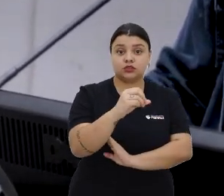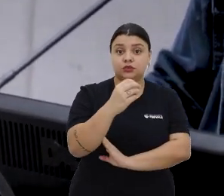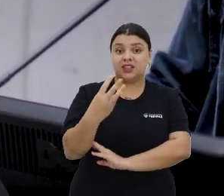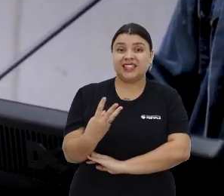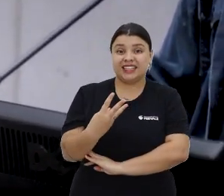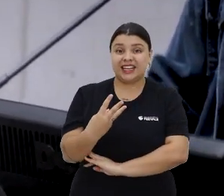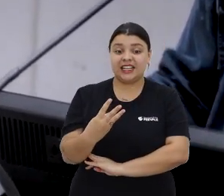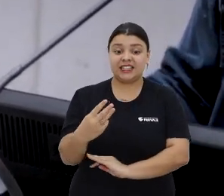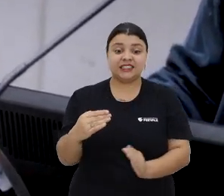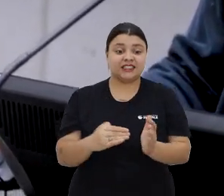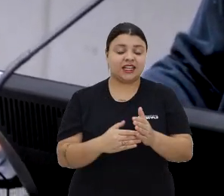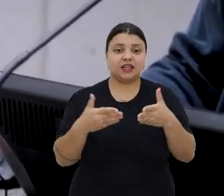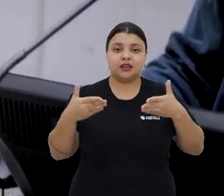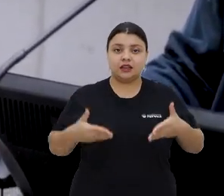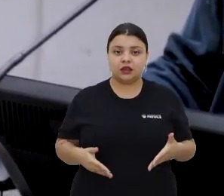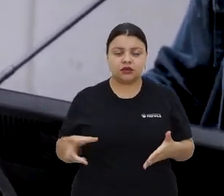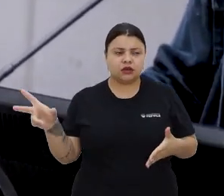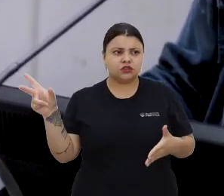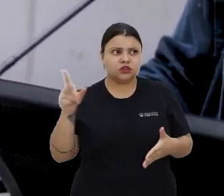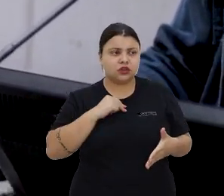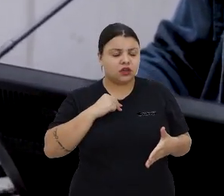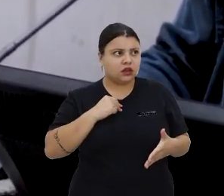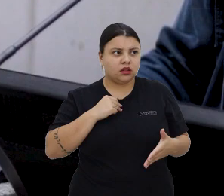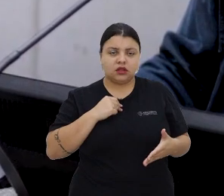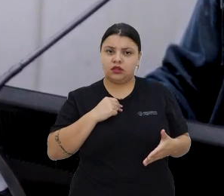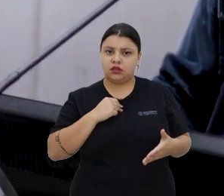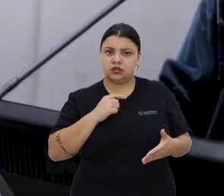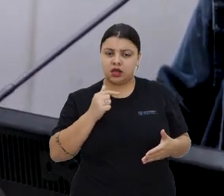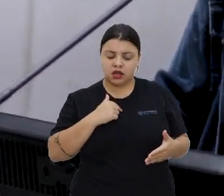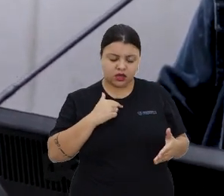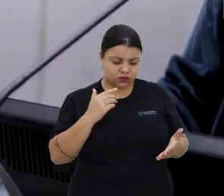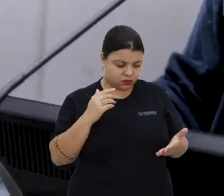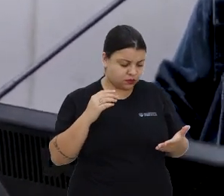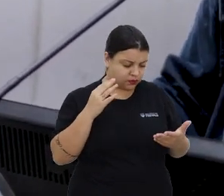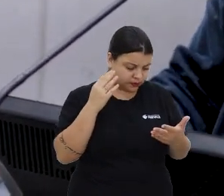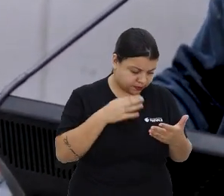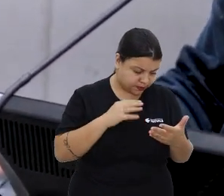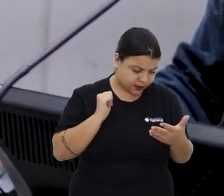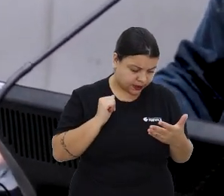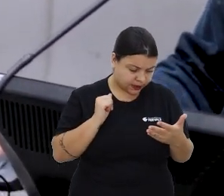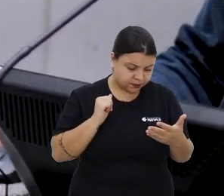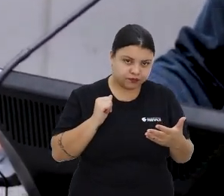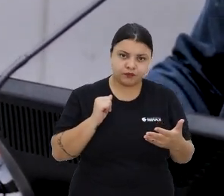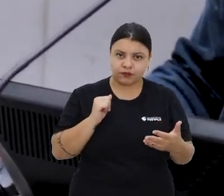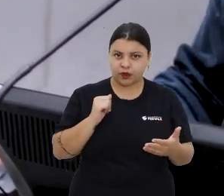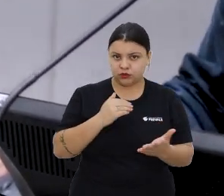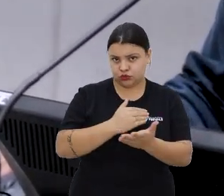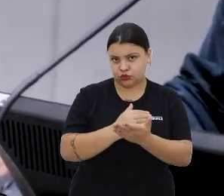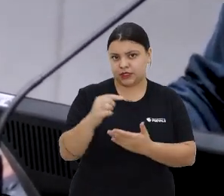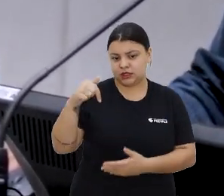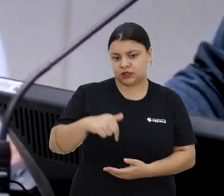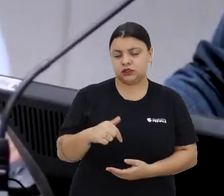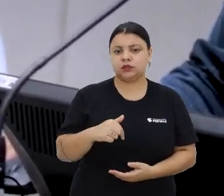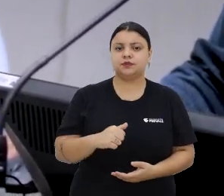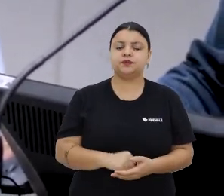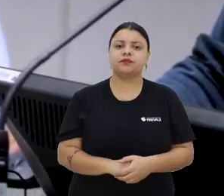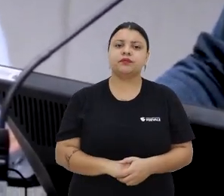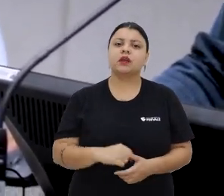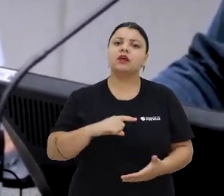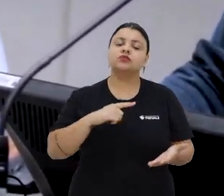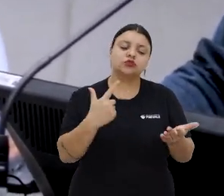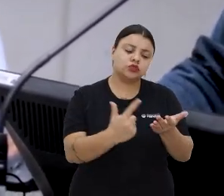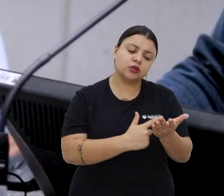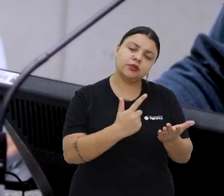que até hoje, gente do céu, eu até parei uma hora, logo quando eu entrei na Aruanda, eu ainda tinha meus livros